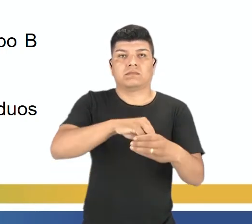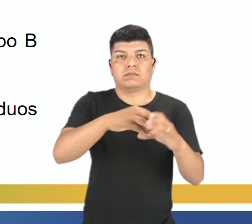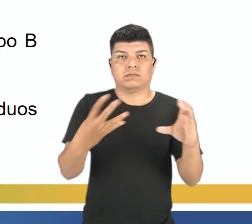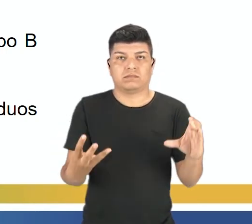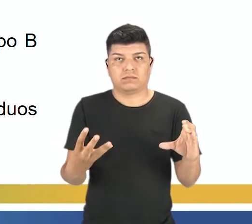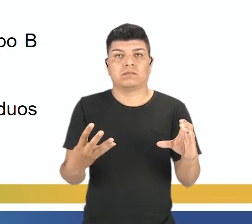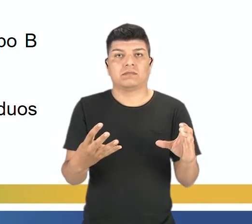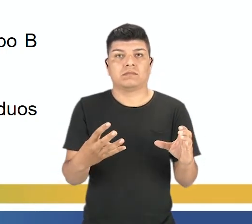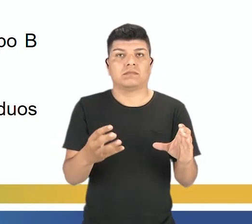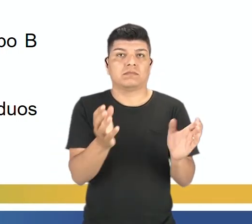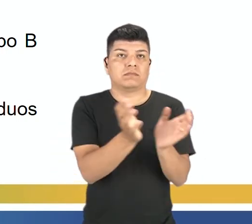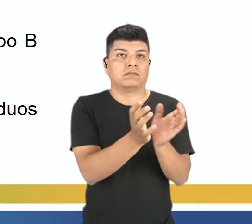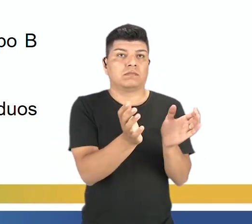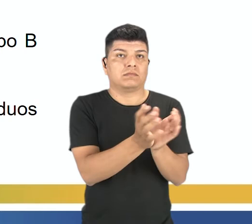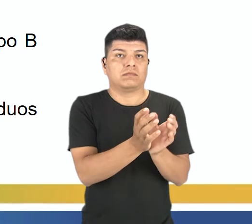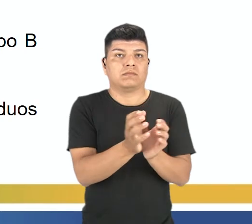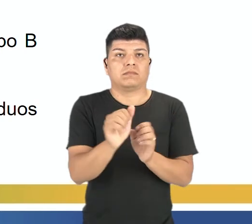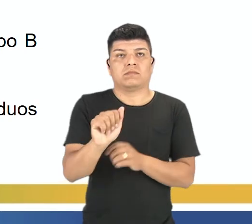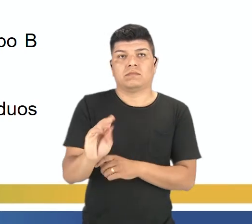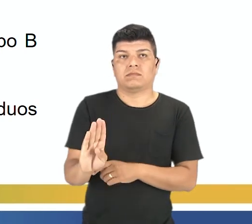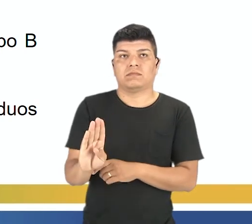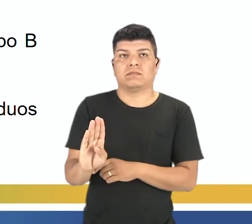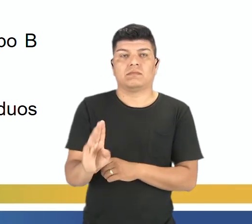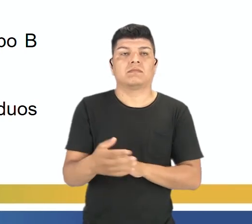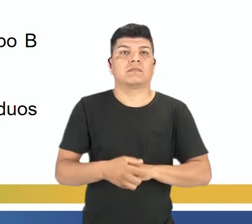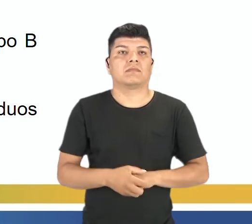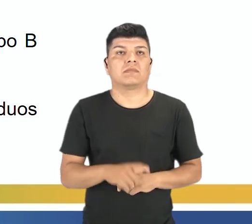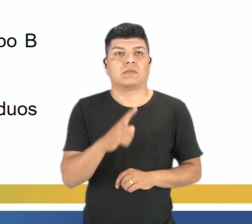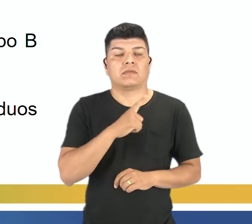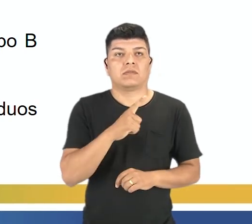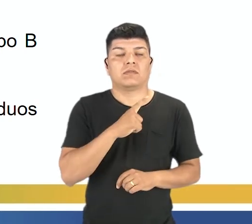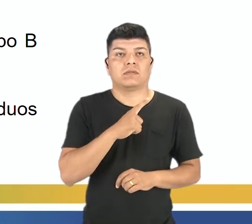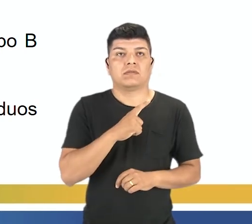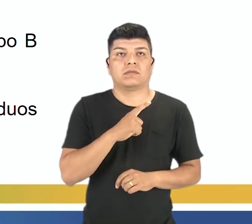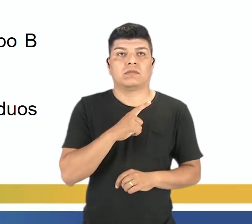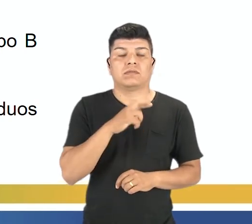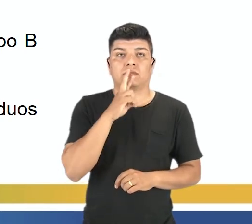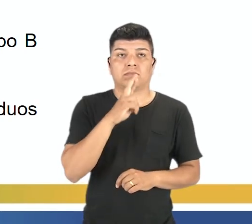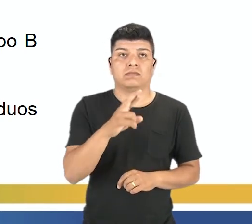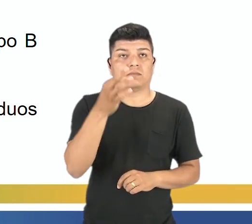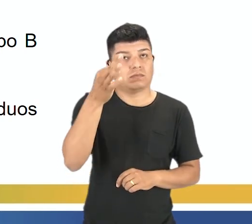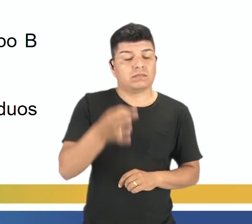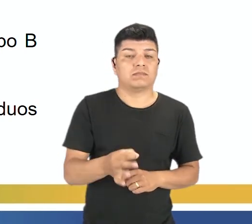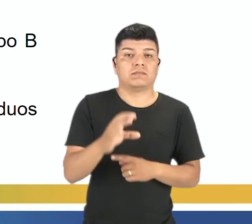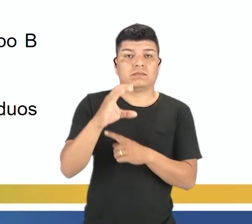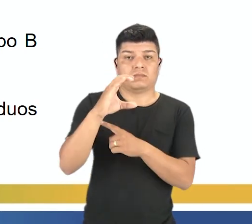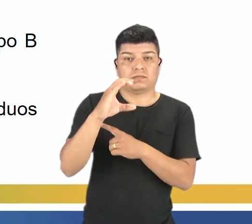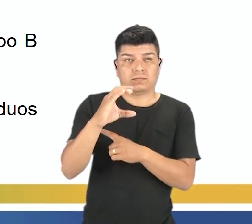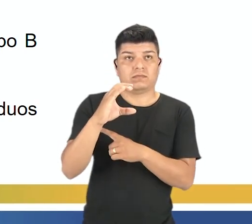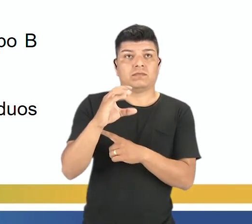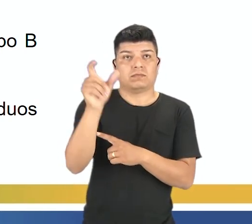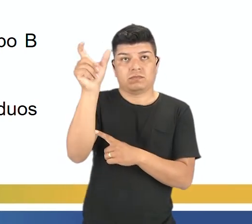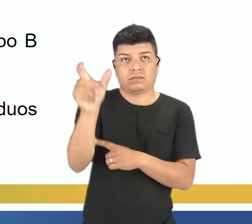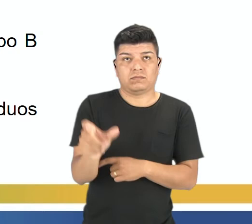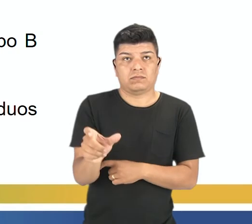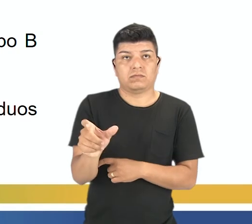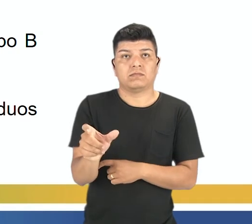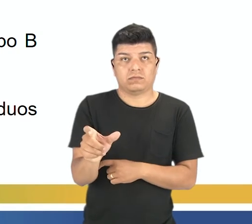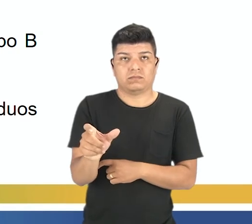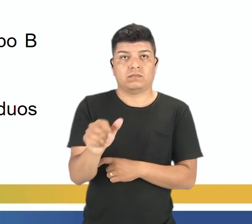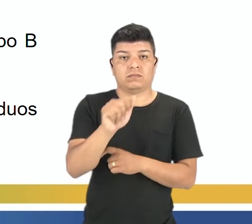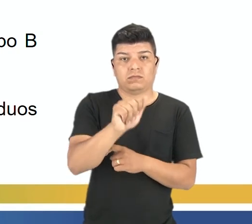indivíduos pertencentes ao tipo AB. Então, nós temos, nesse caso aí, a questão C. Os indivíduos pertencentes ao